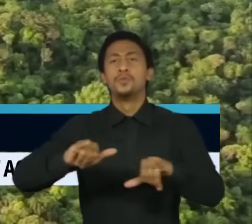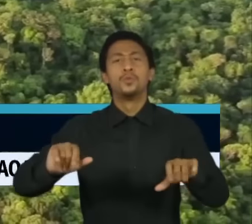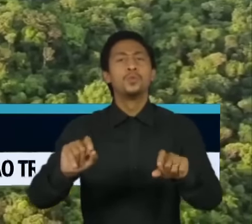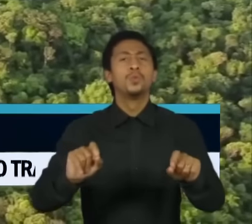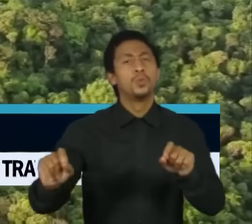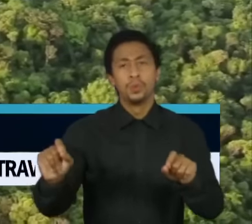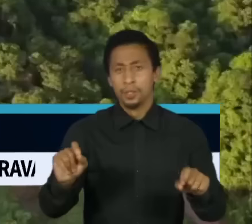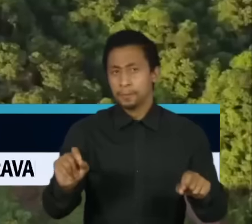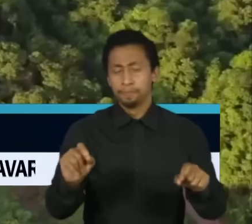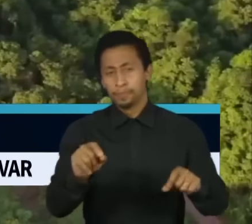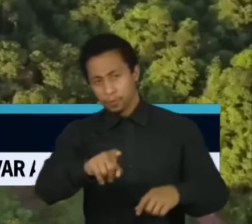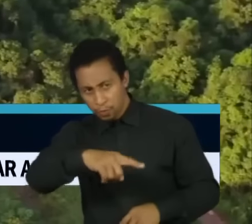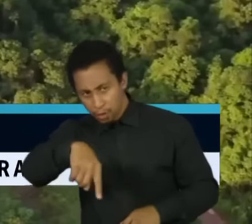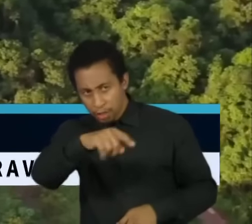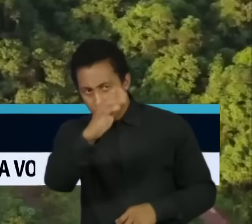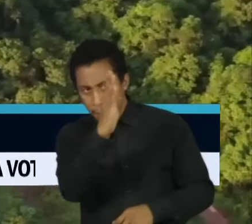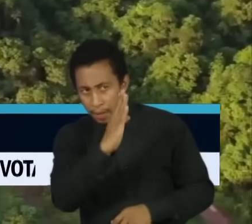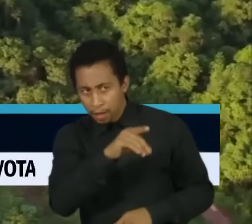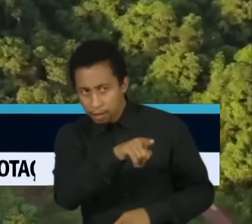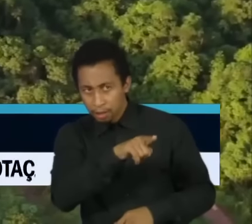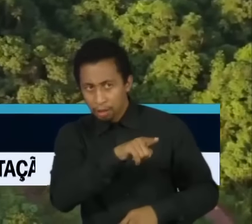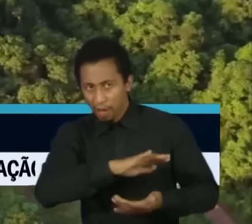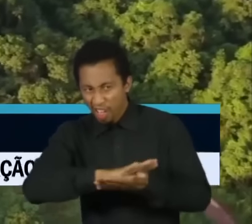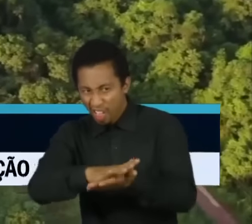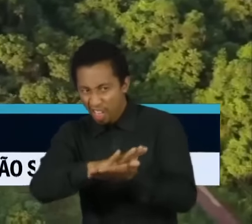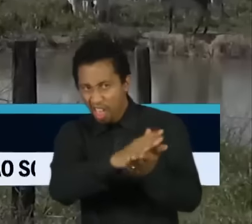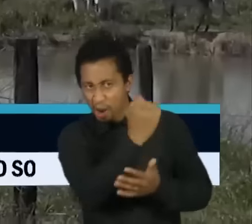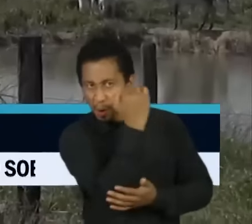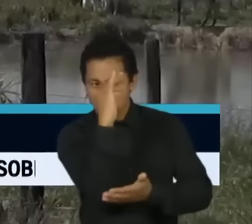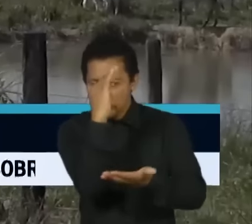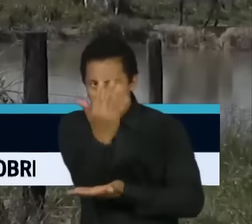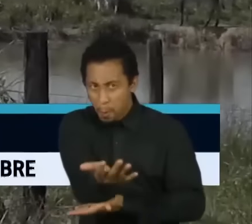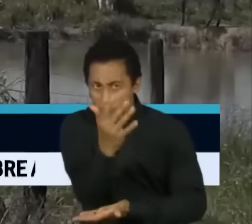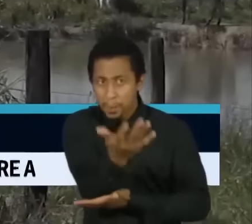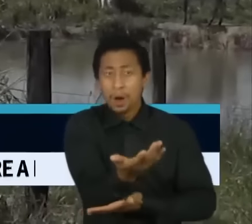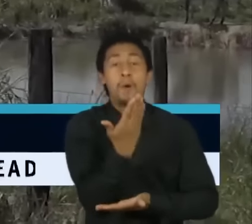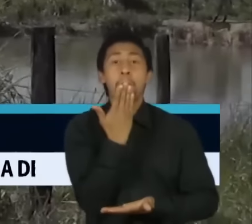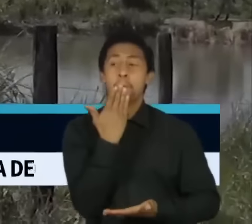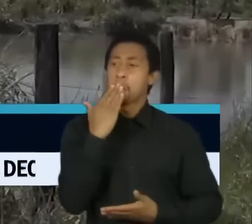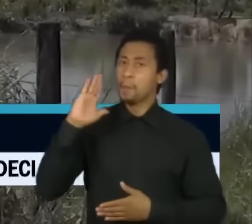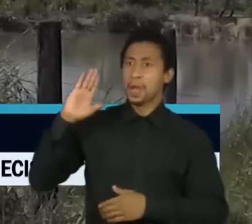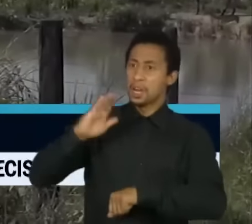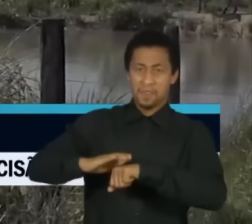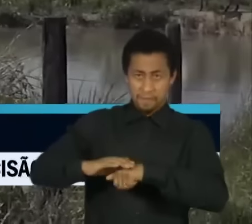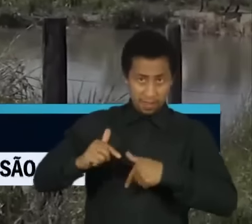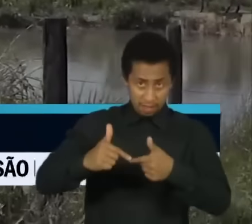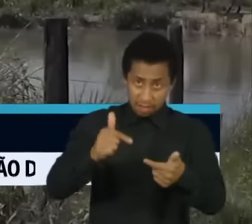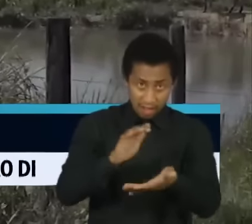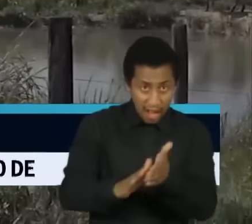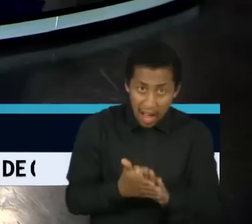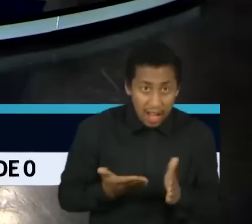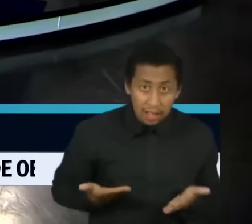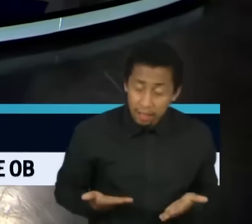que nós fizemos ou o que nós prometemos é insuficiente. Este é o